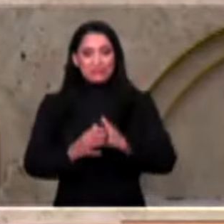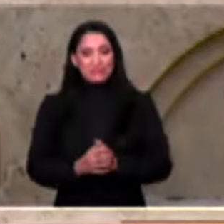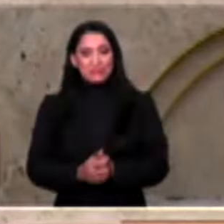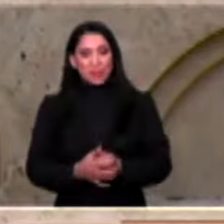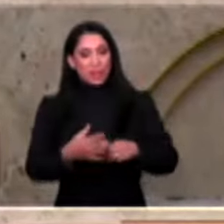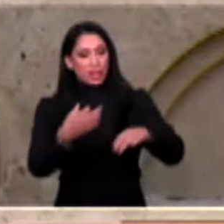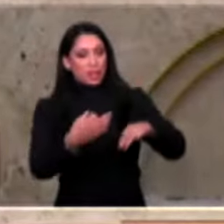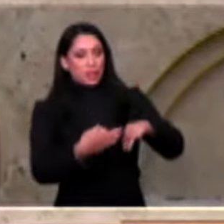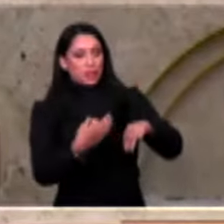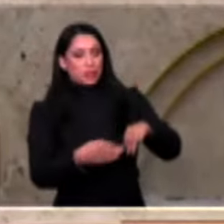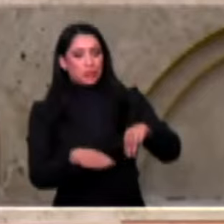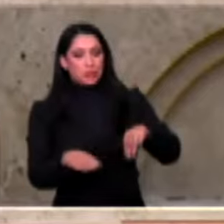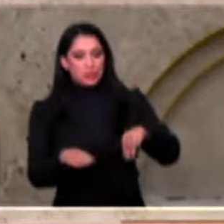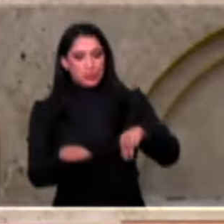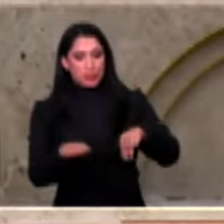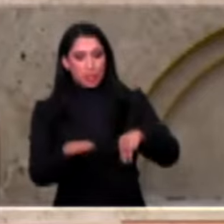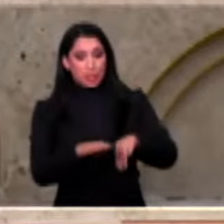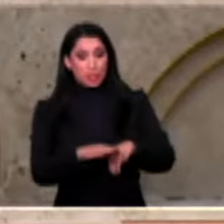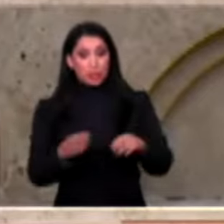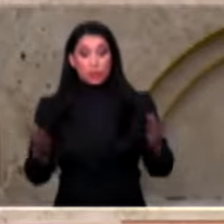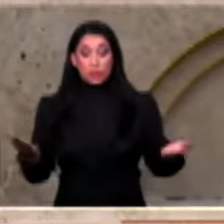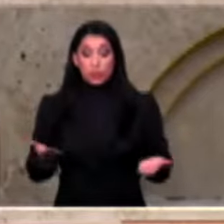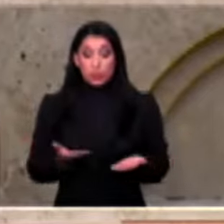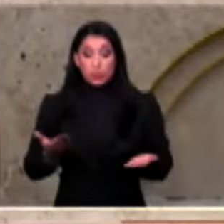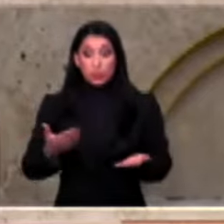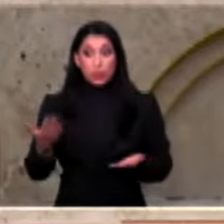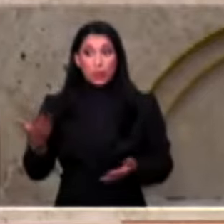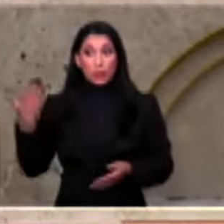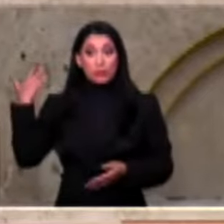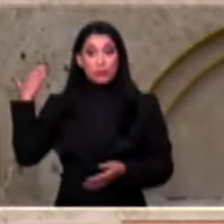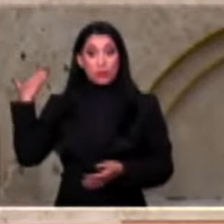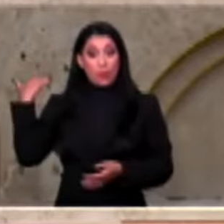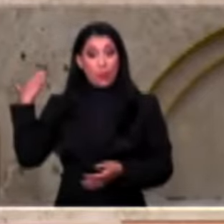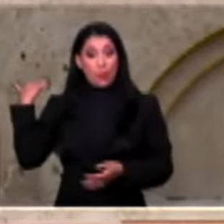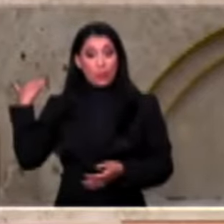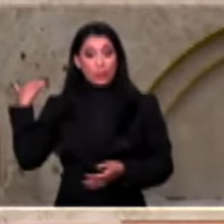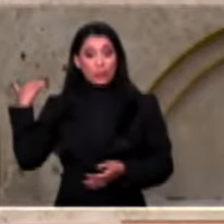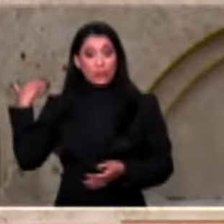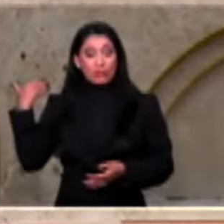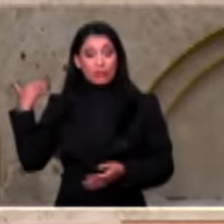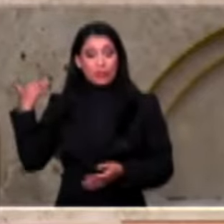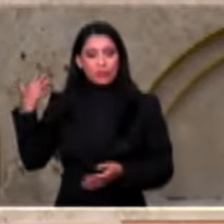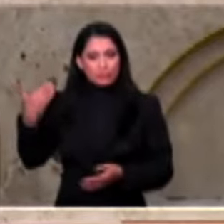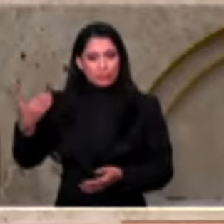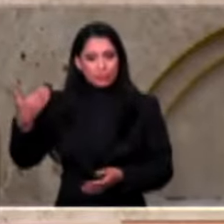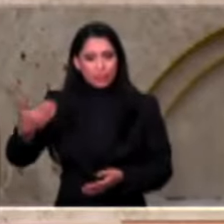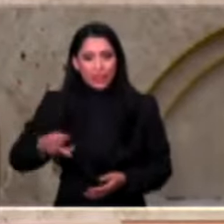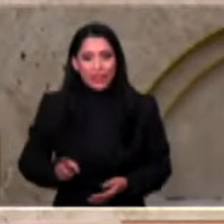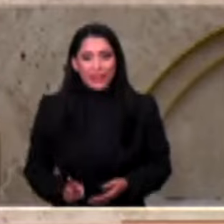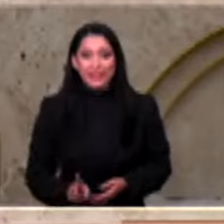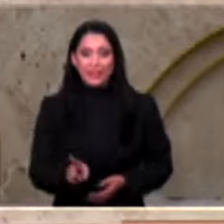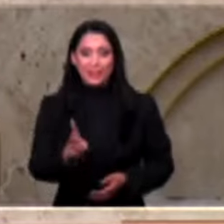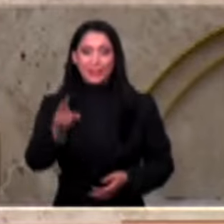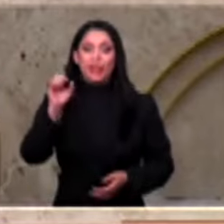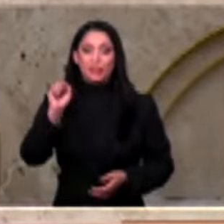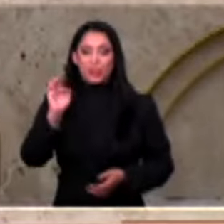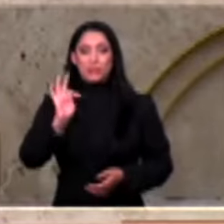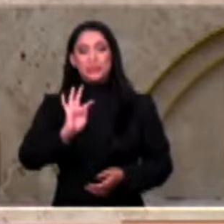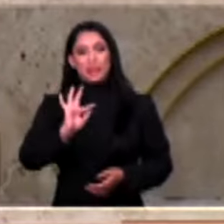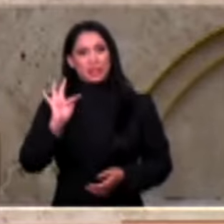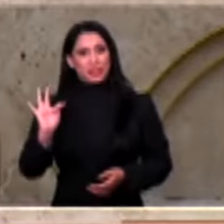eminentes ministros de hoje, de ontem e de sempre desta Suprema Corte.